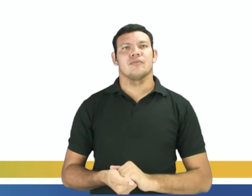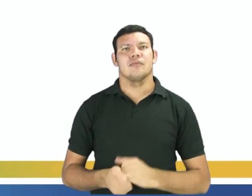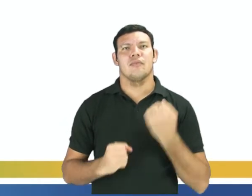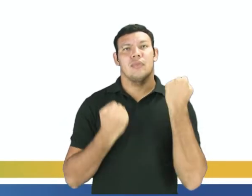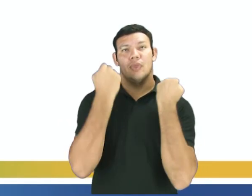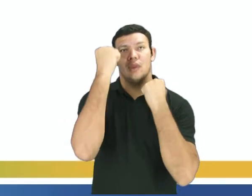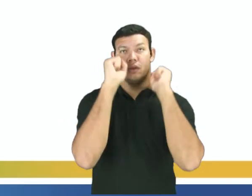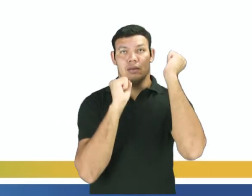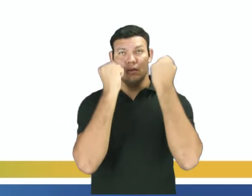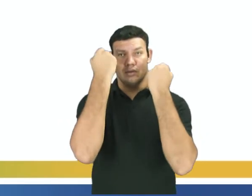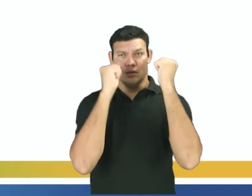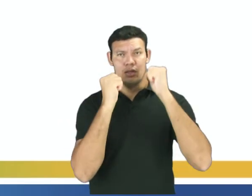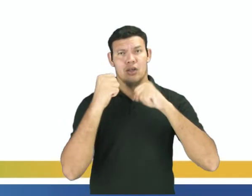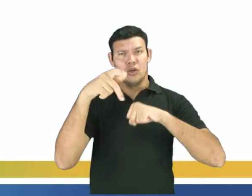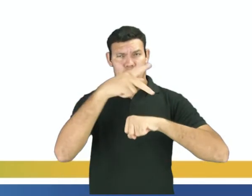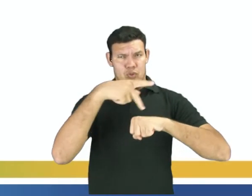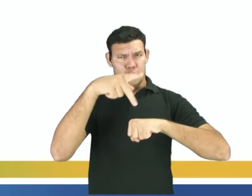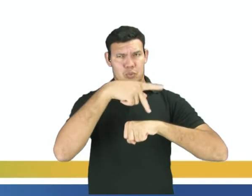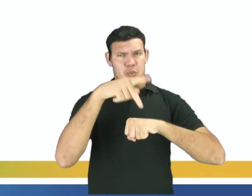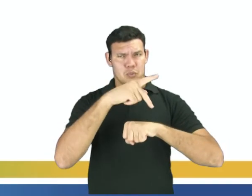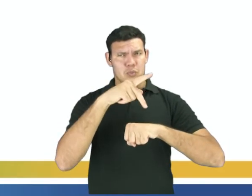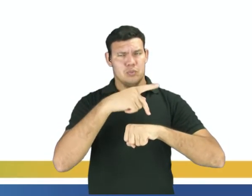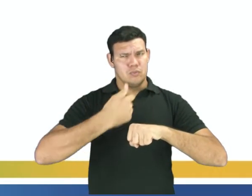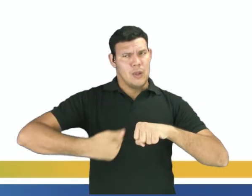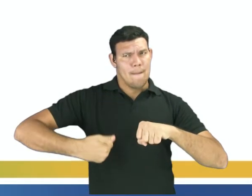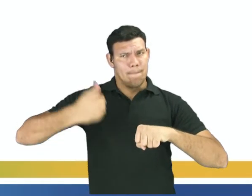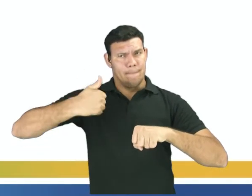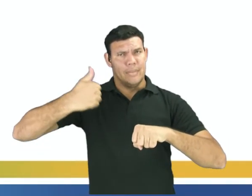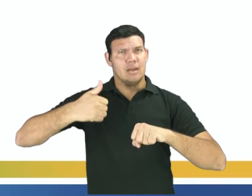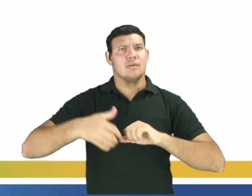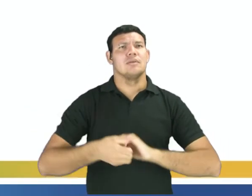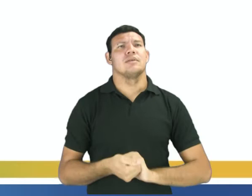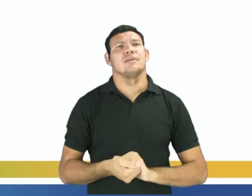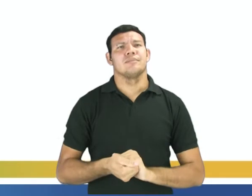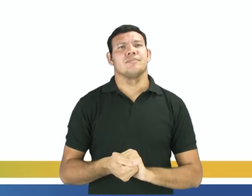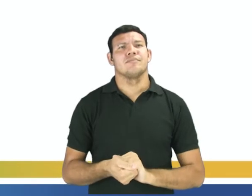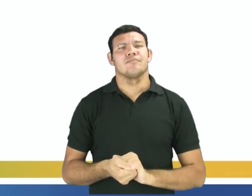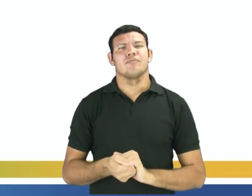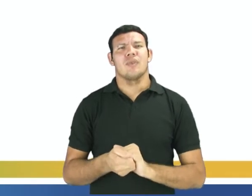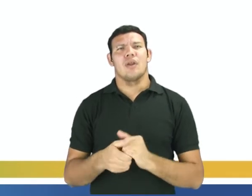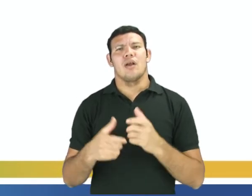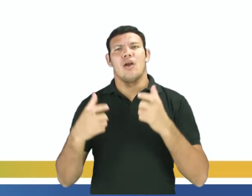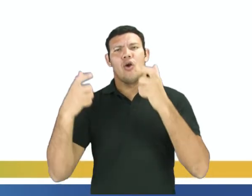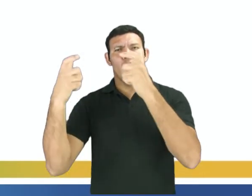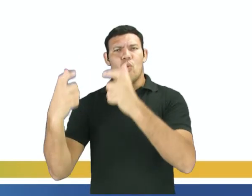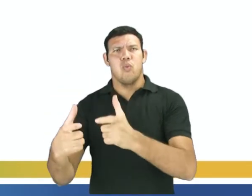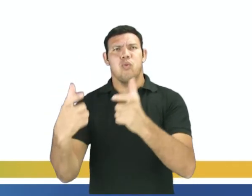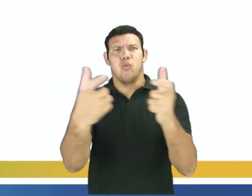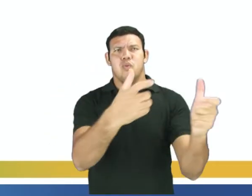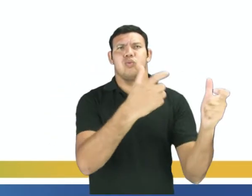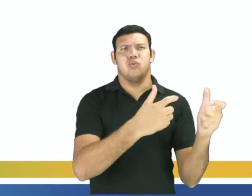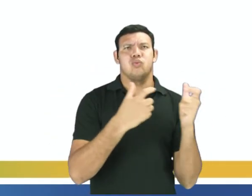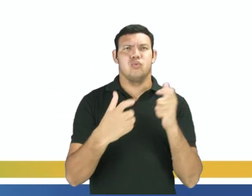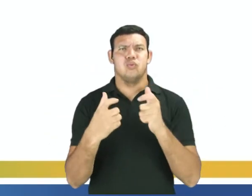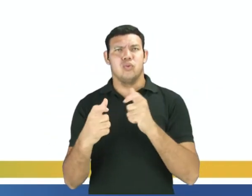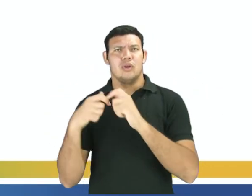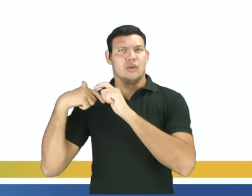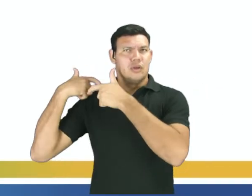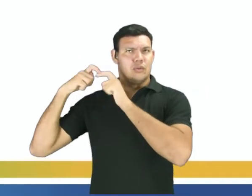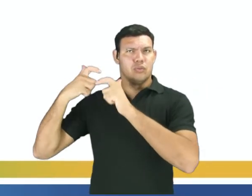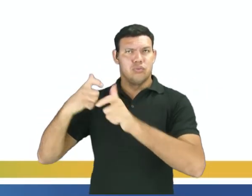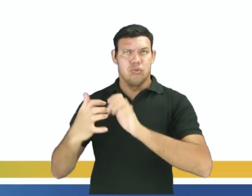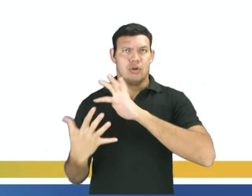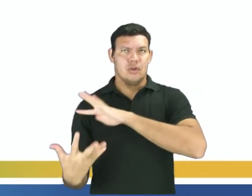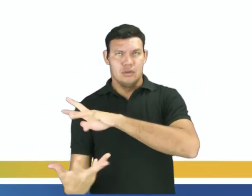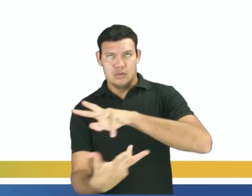Quanto à industrialização dos países pioneiros, os espaços da industrialização clássica no mundo, aquela que despontou no